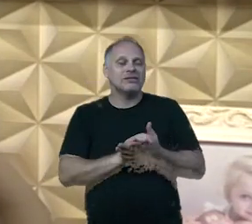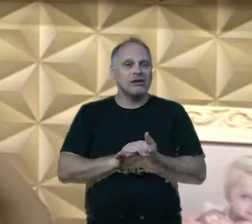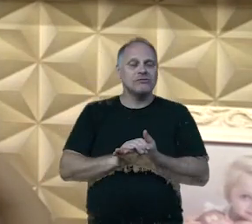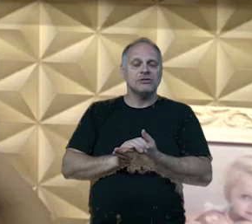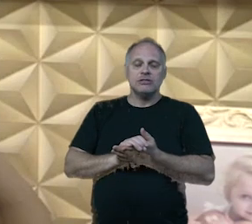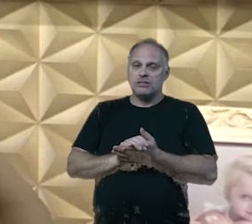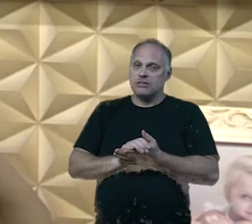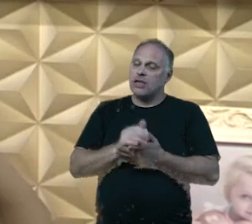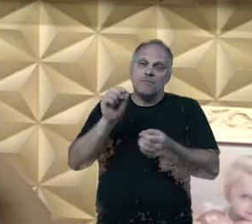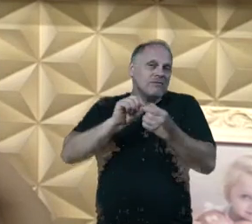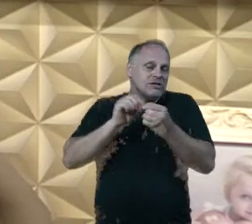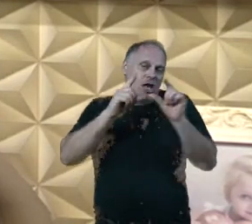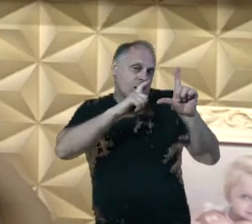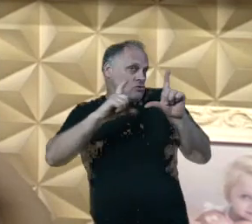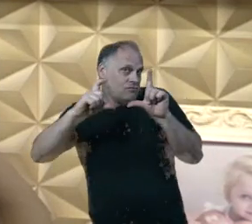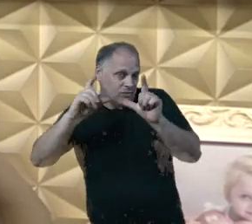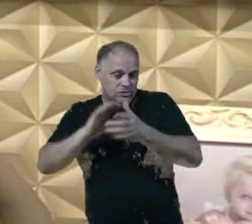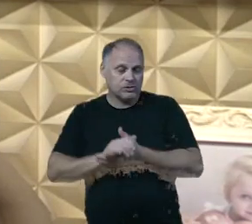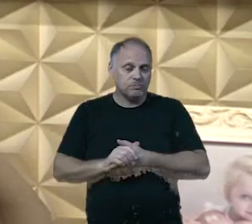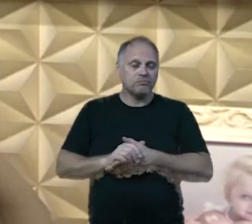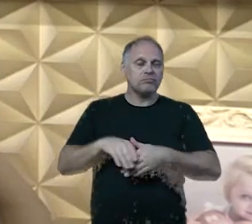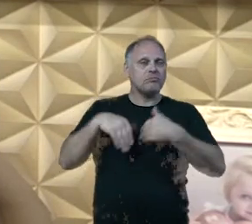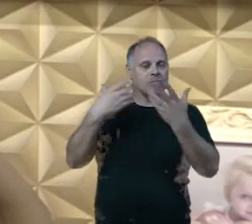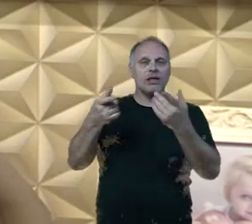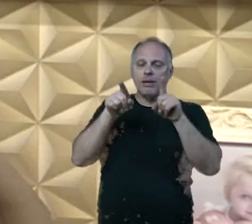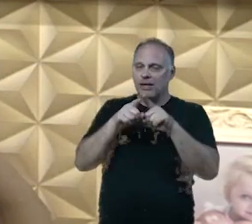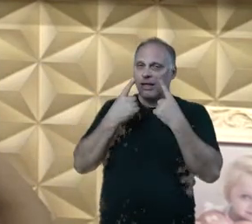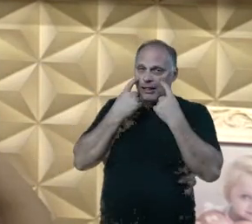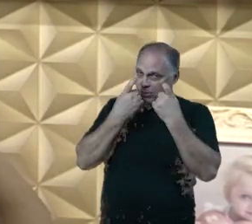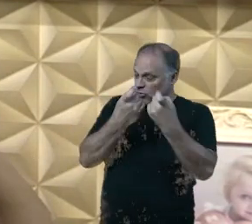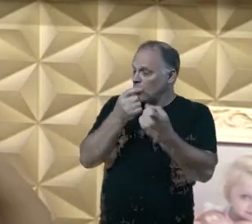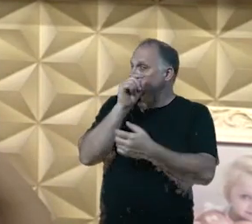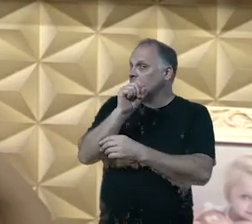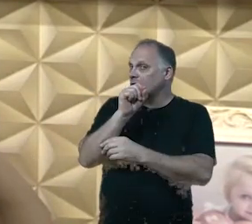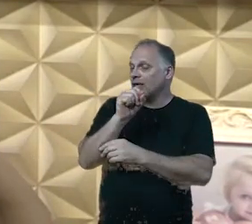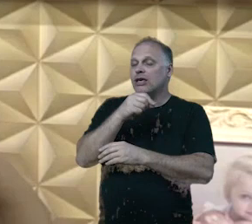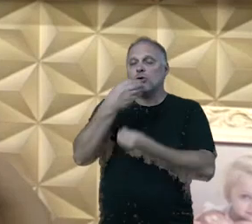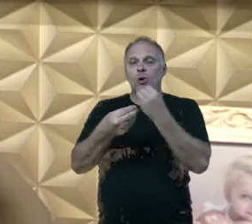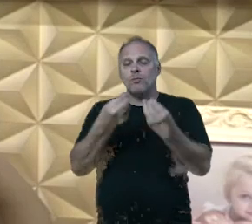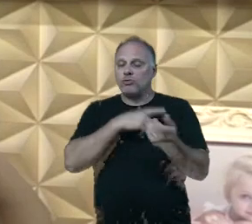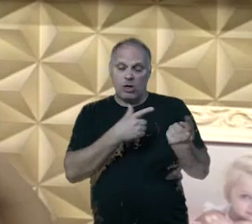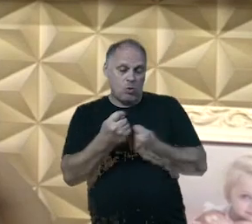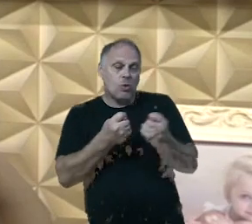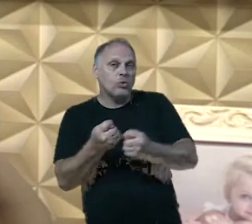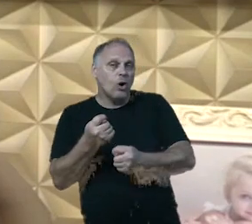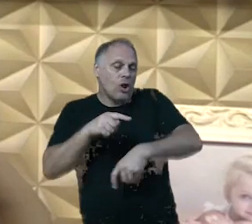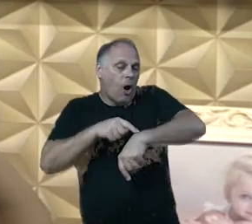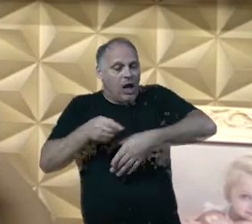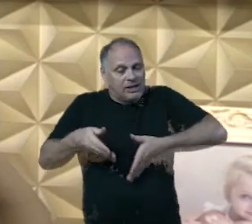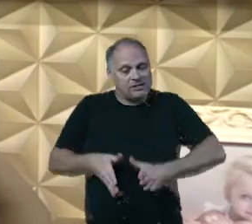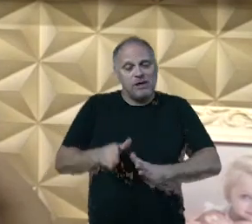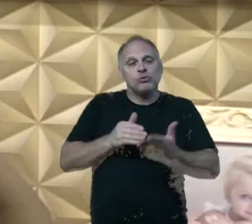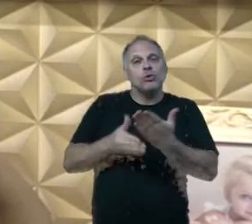bebê nascer, assim. Então, é curioso que, também que como a gente não tem esse controle,